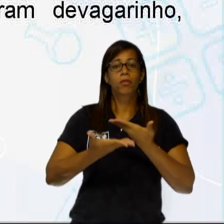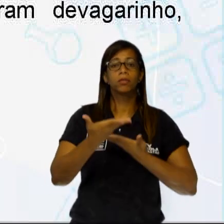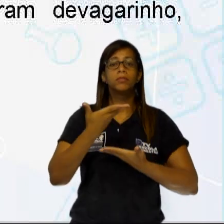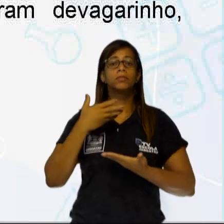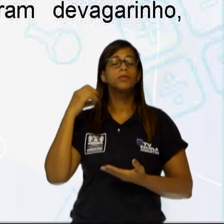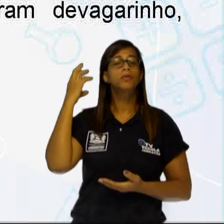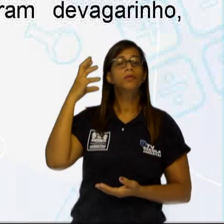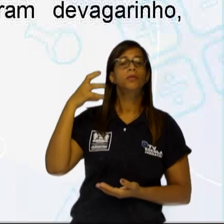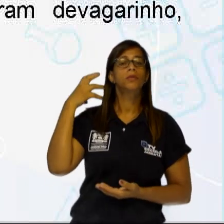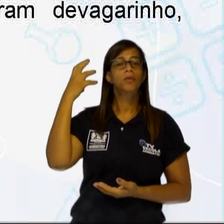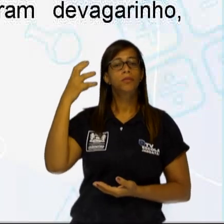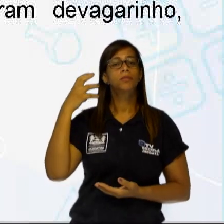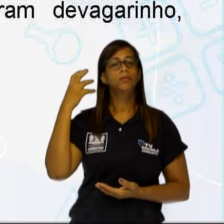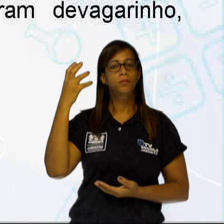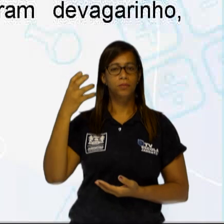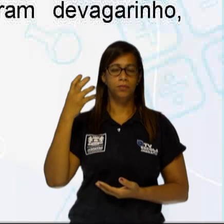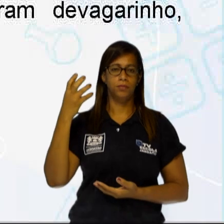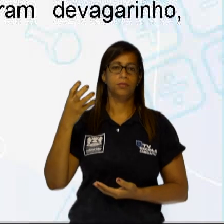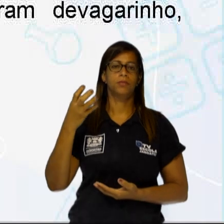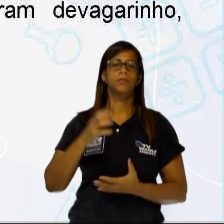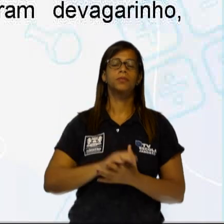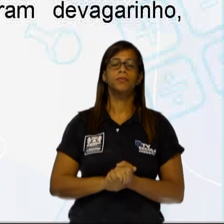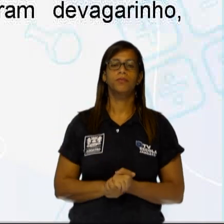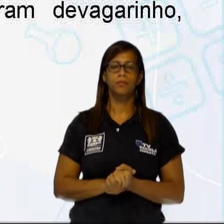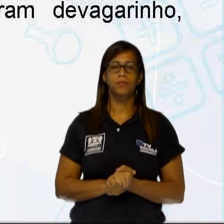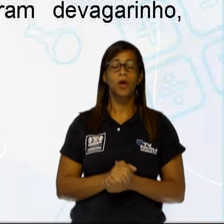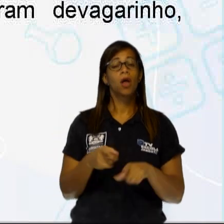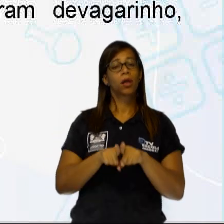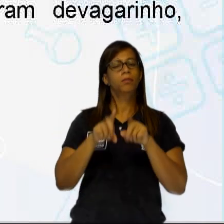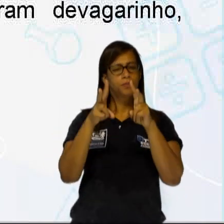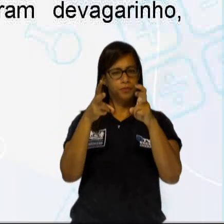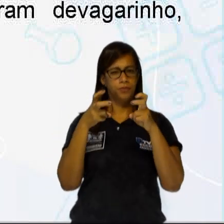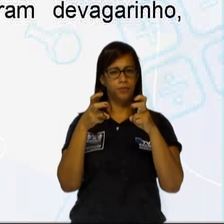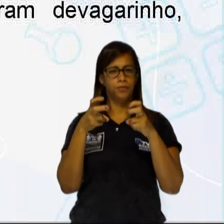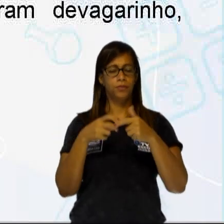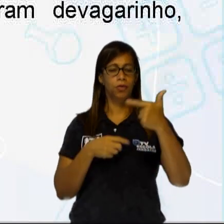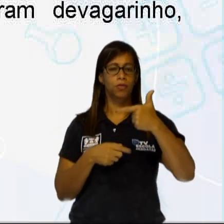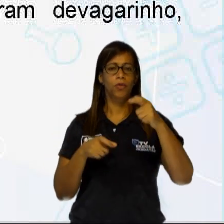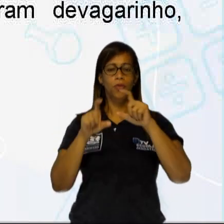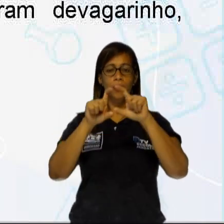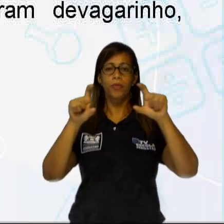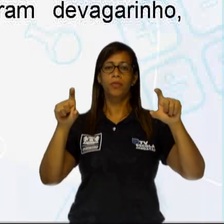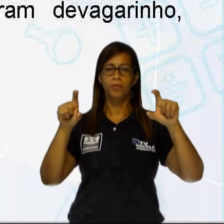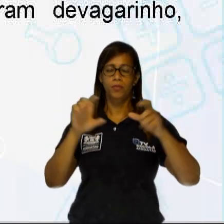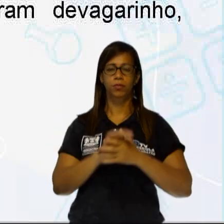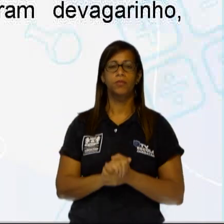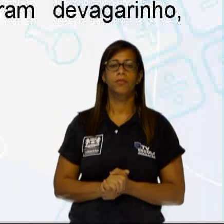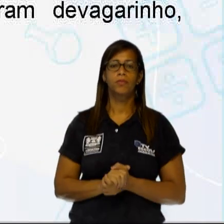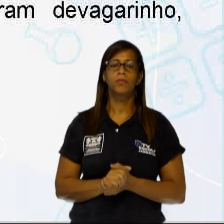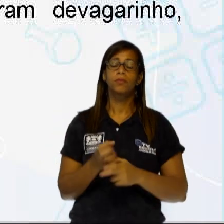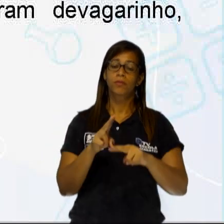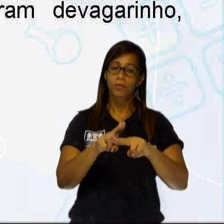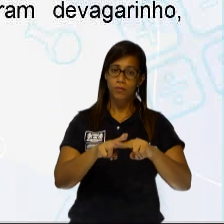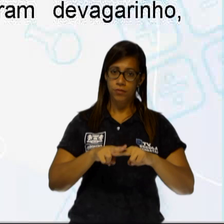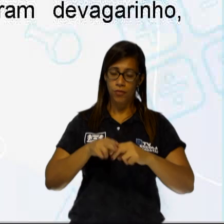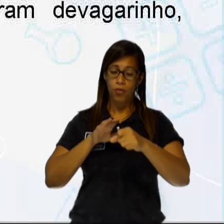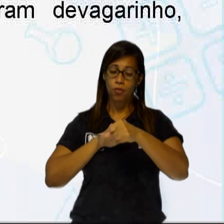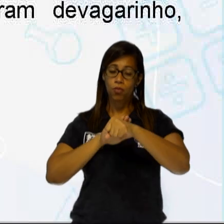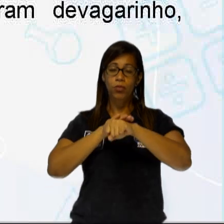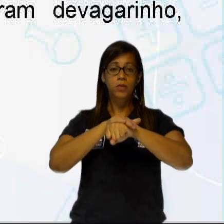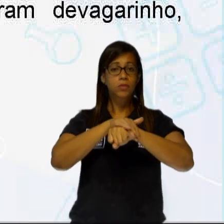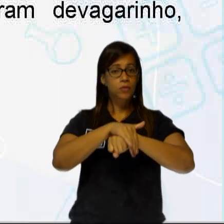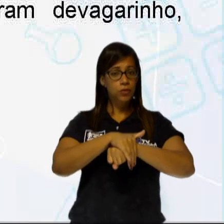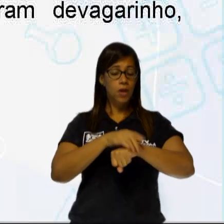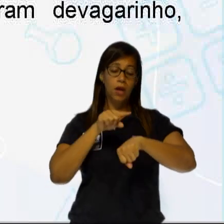música, quando esta é competentemente interpretada. Agora observem lá essa sequência do segundo parágrafo. Por isso, uma noite, veja que uma